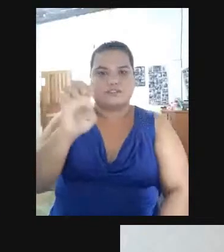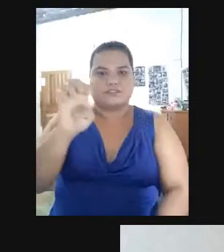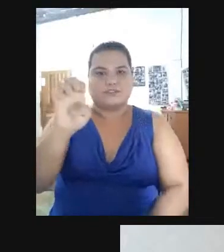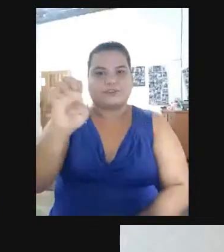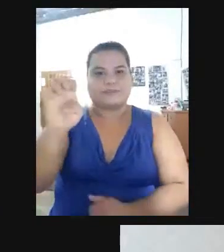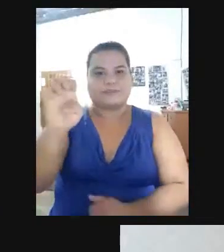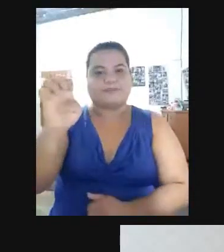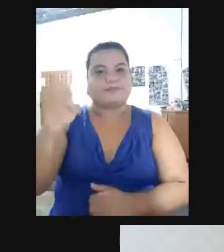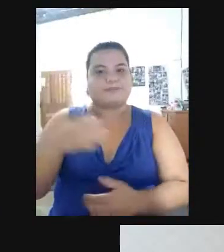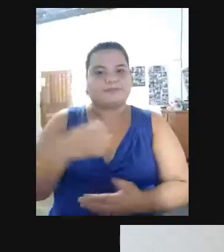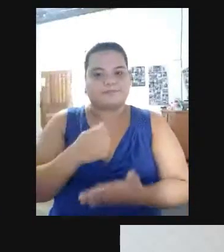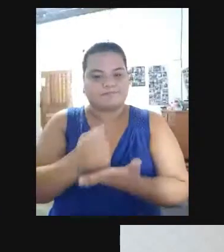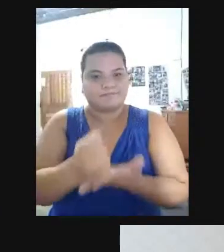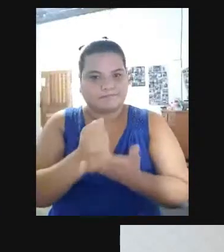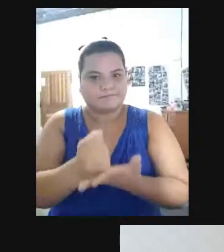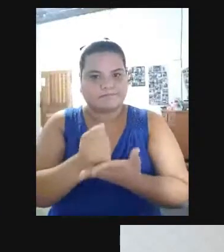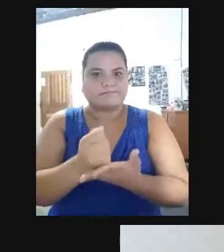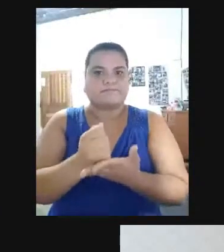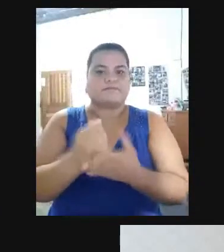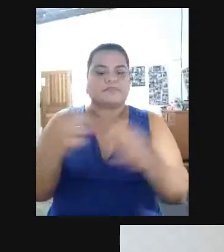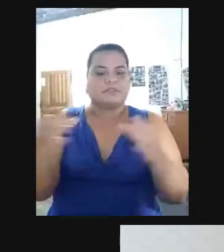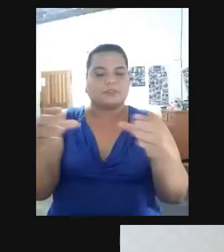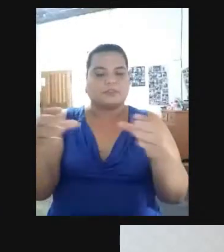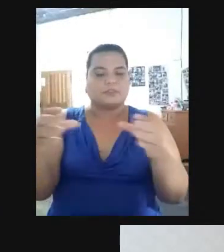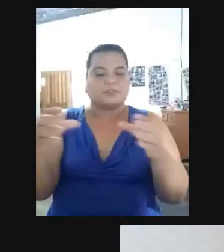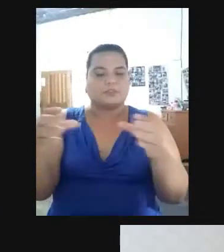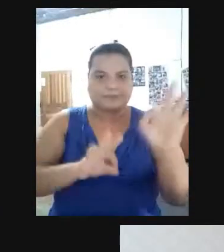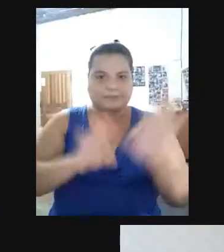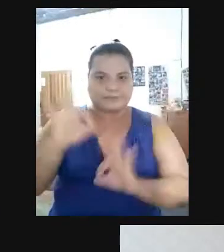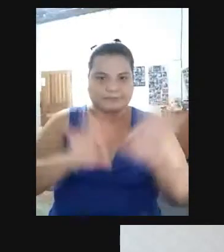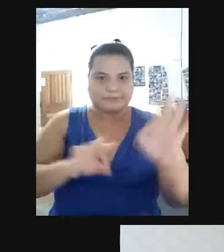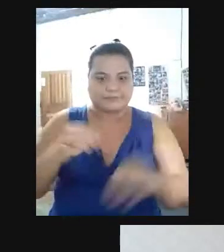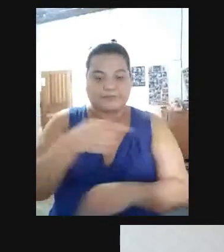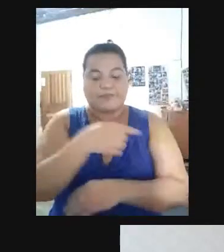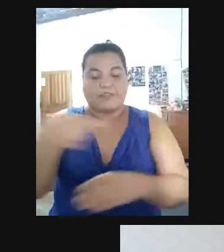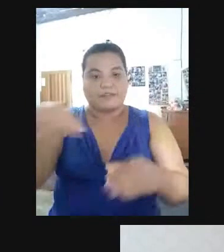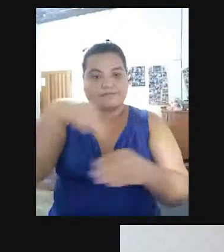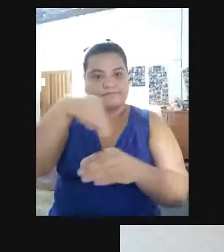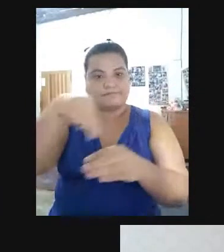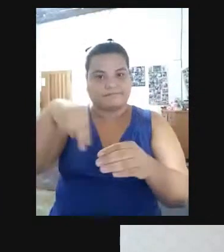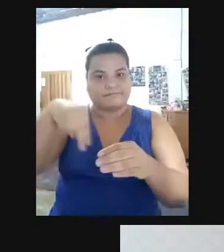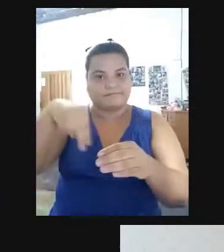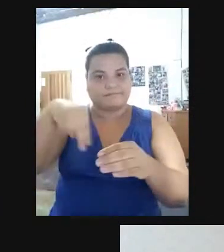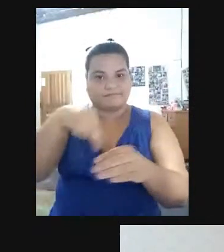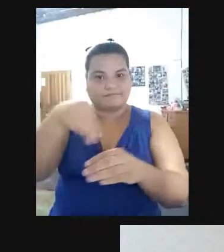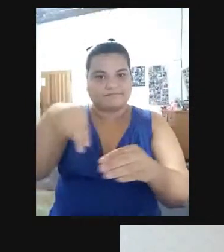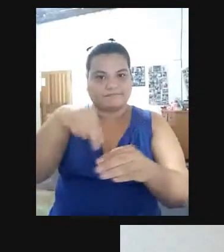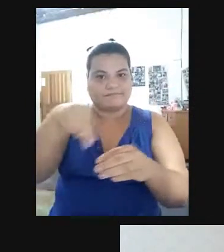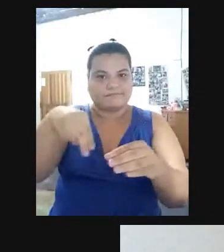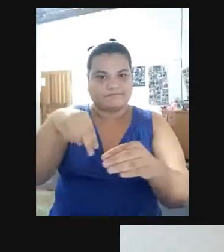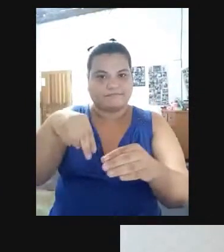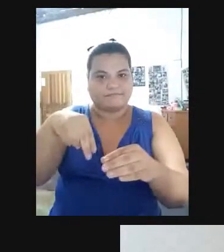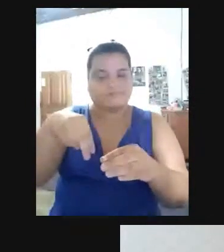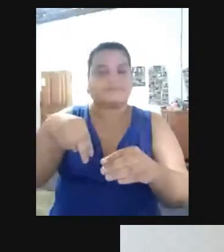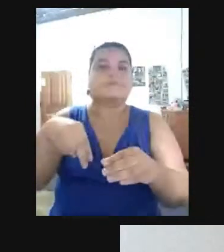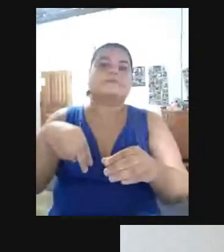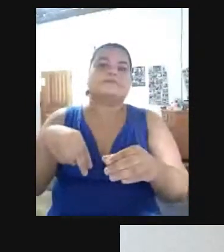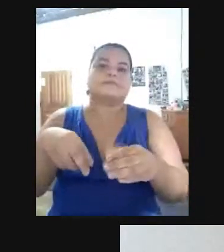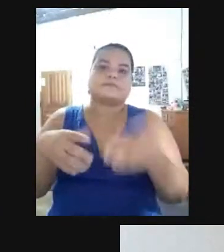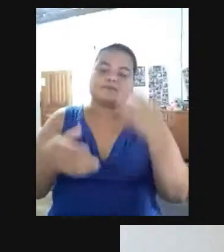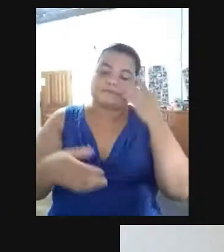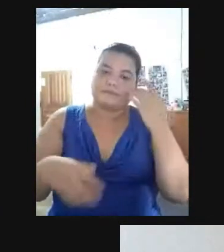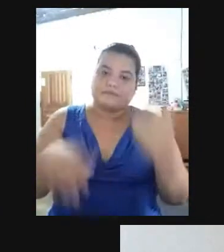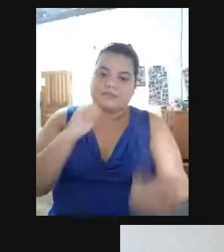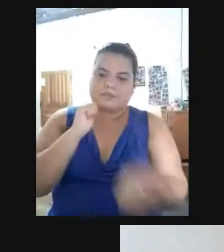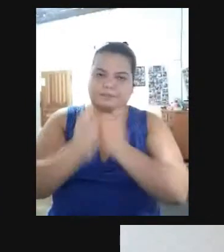de toda a comissão organizadora da segunda semana acadêmica de nutrição, composta pelo Centro Acadêmico, Atlética, coordenação